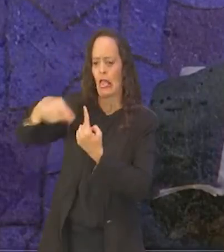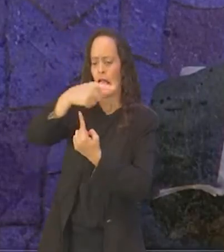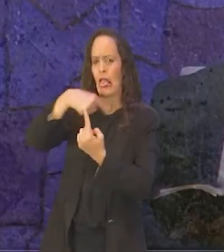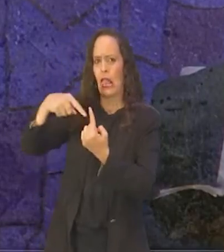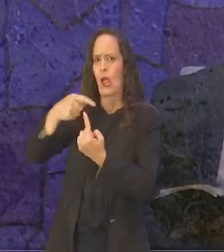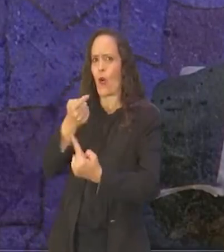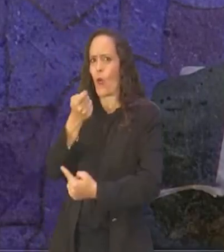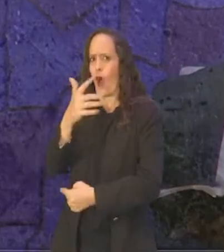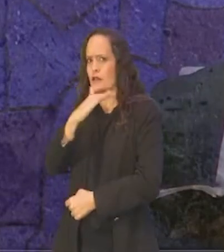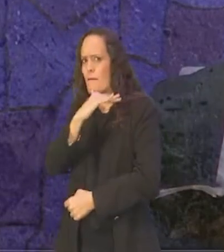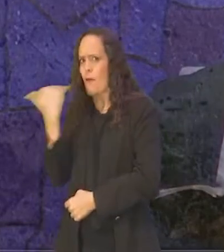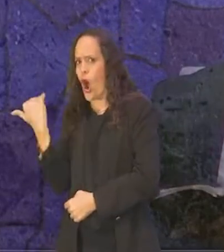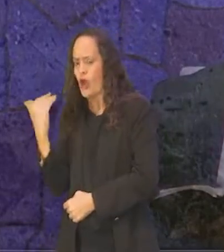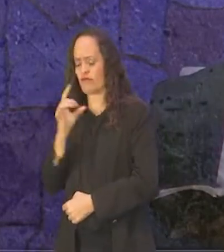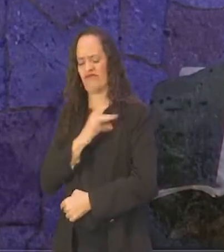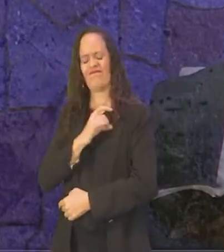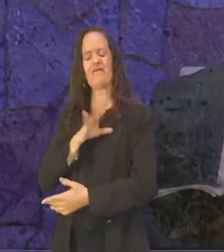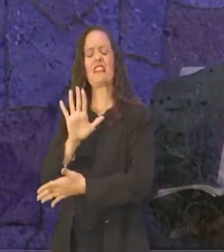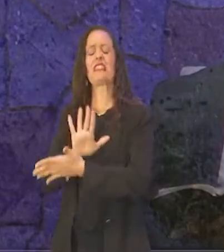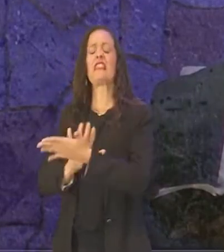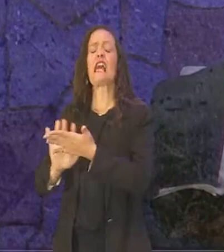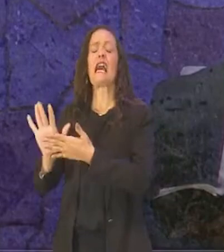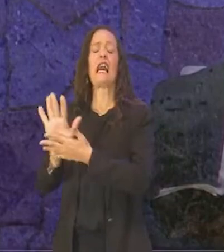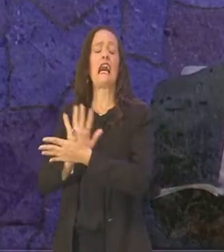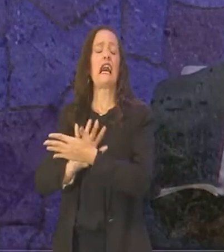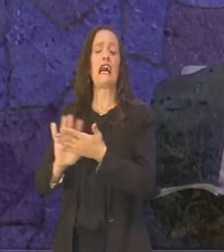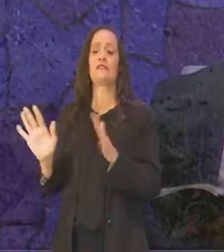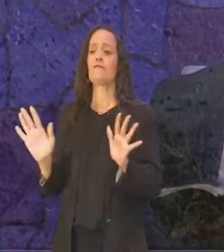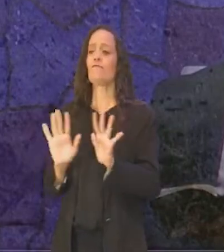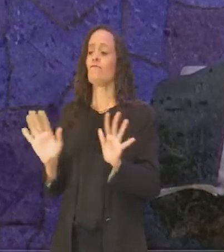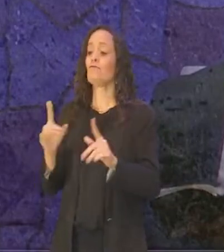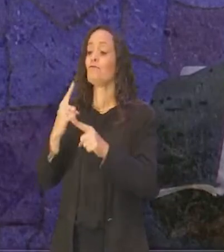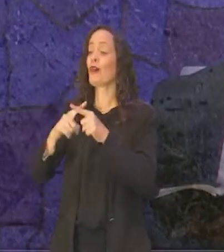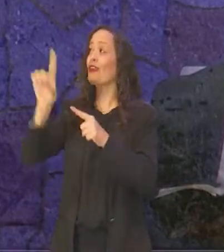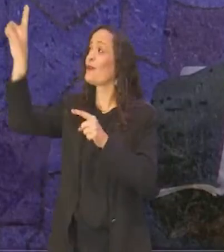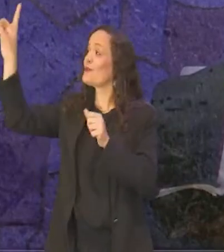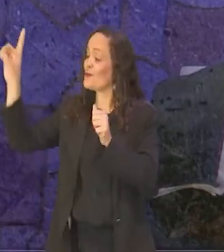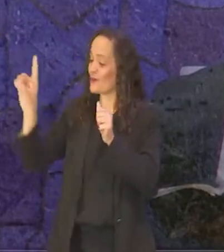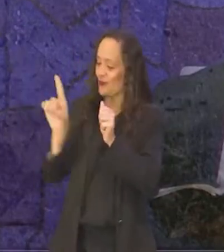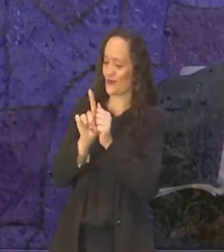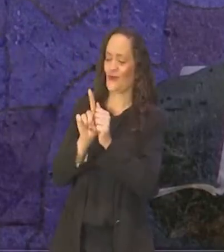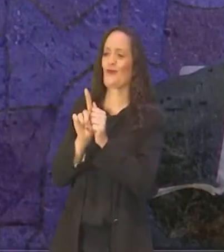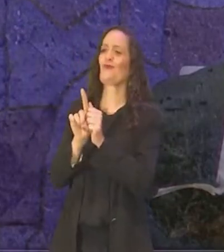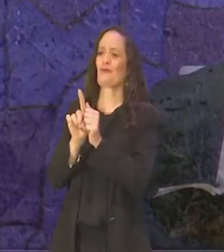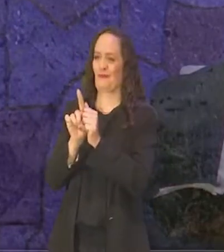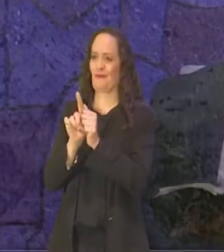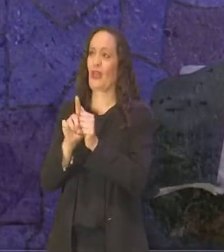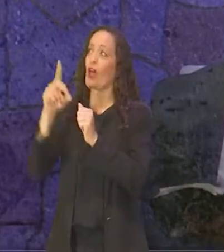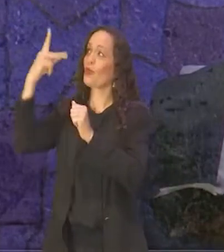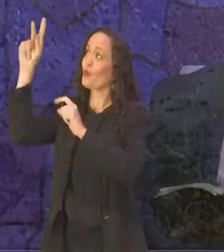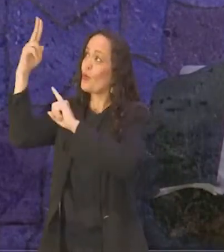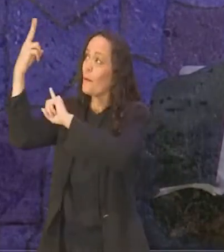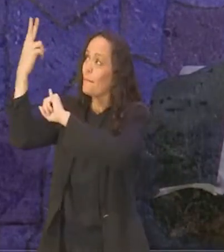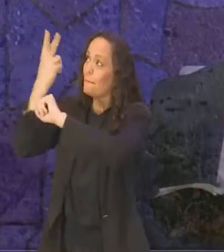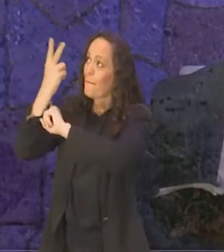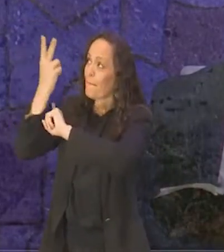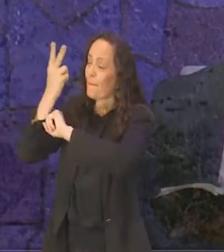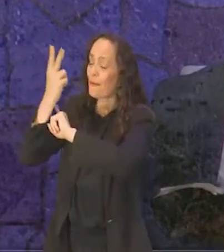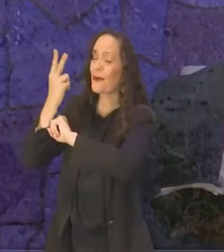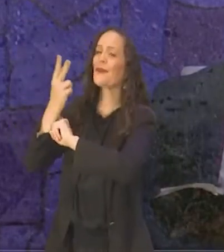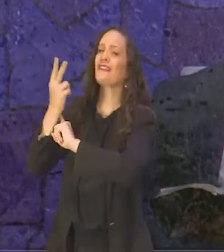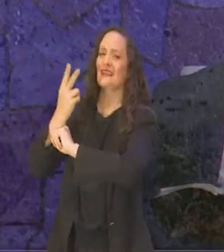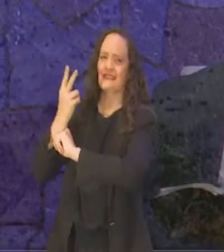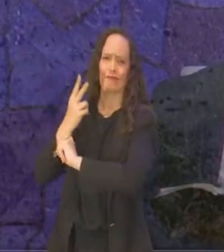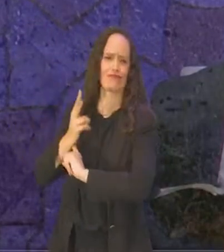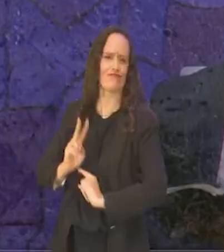da morte, não temerei mal algum, porque tu estás comigo. O teu bordão e